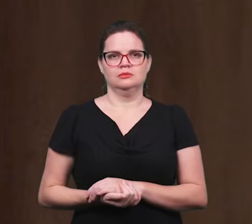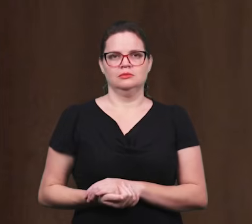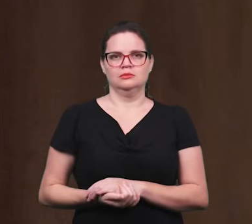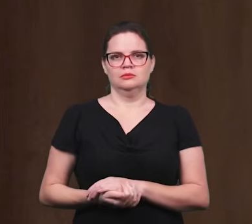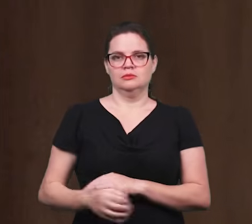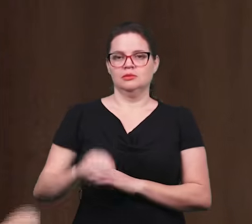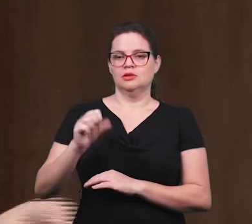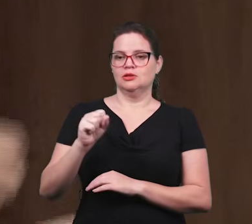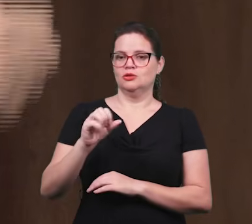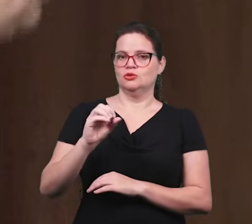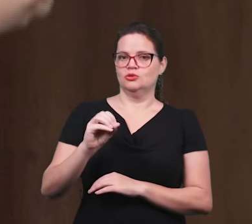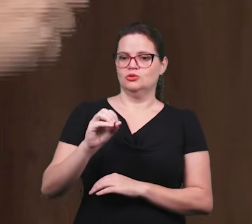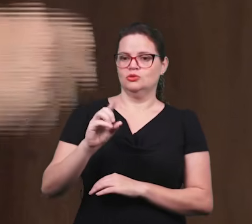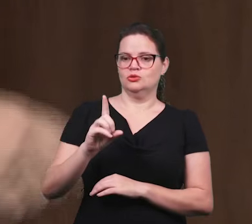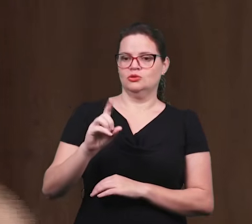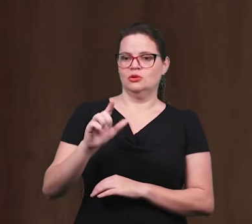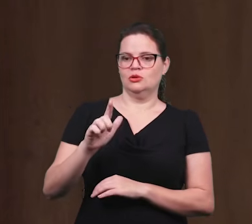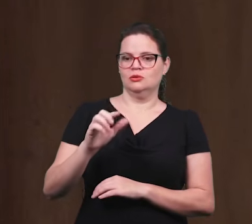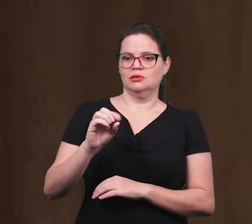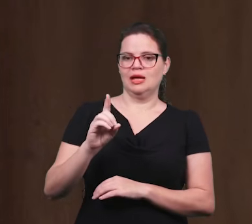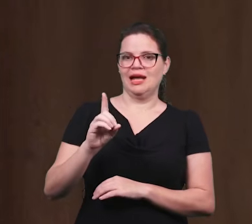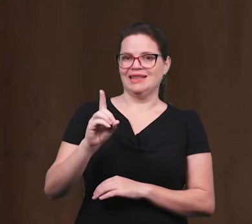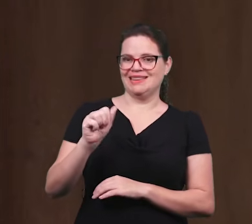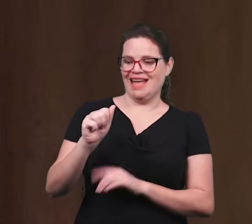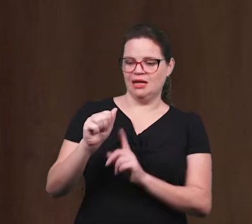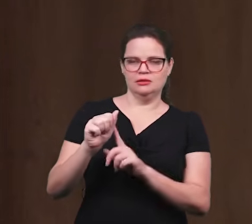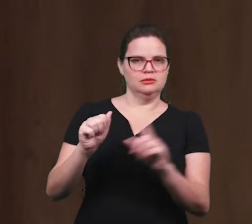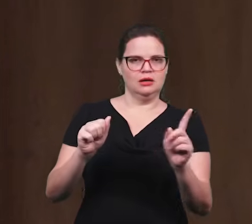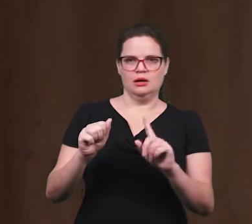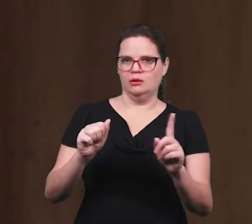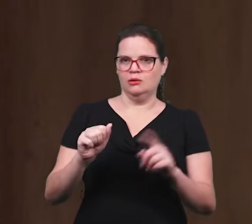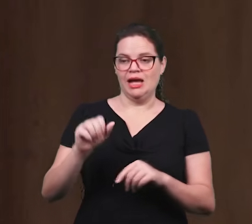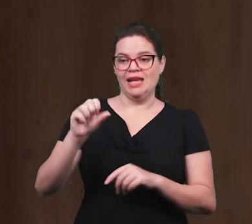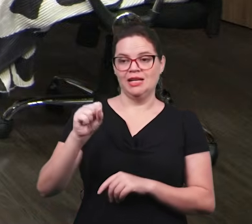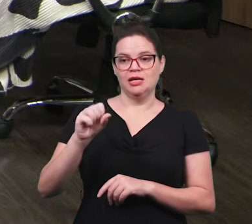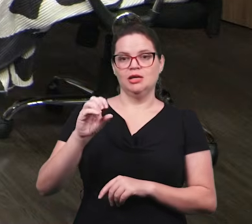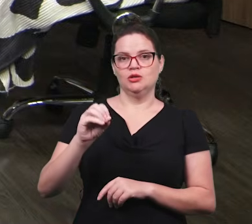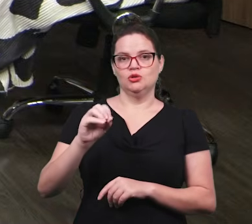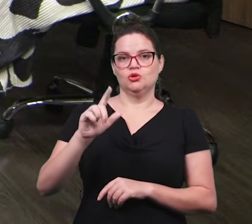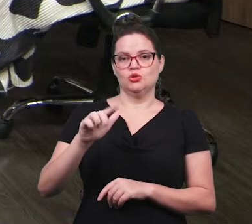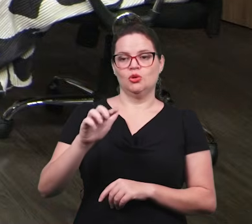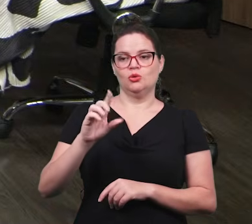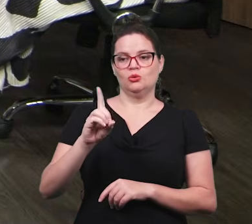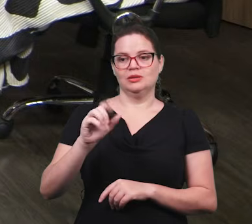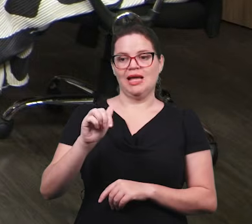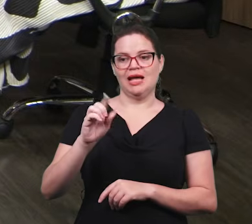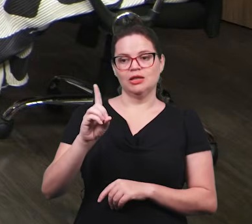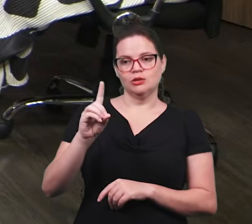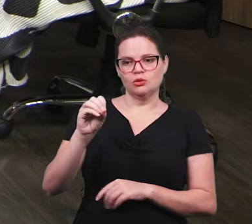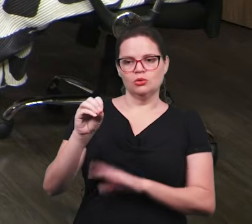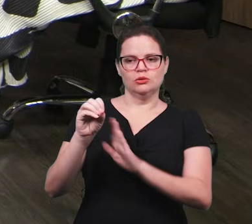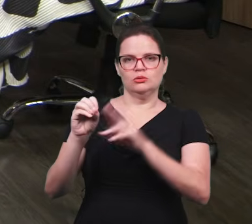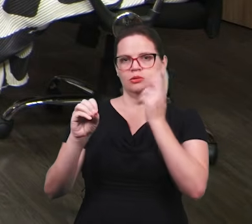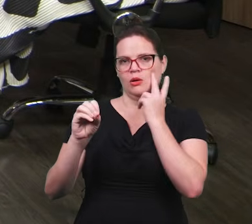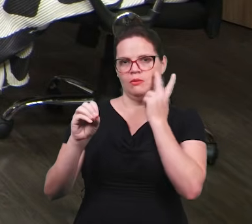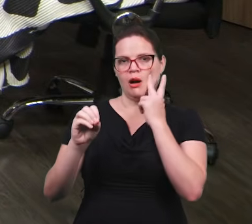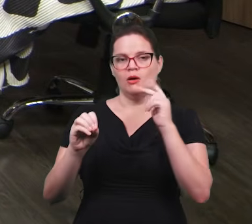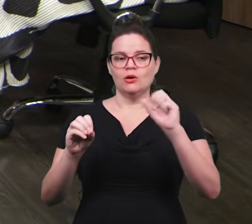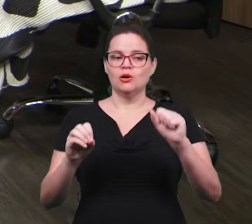viu? Soldado é quando você passa a solda. Vamos ser claros aqui, existe uma coisa, né? Até